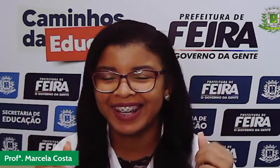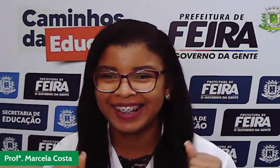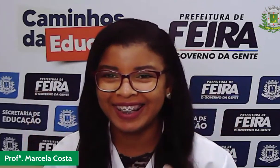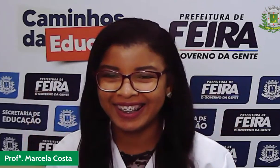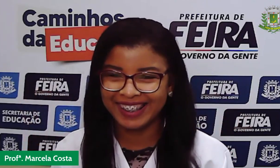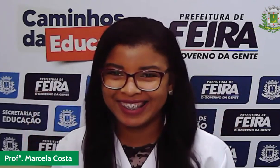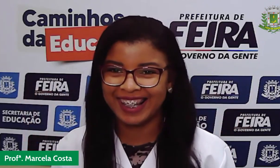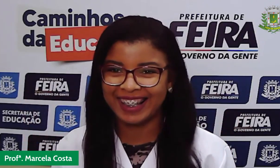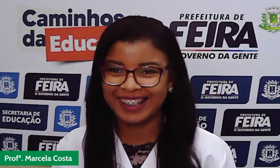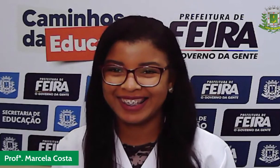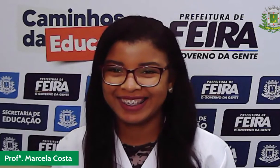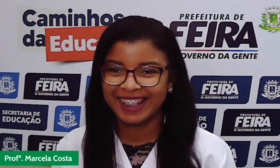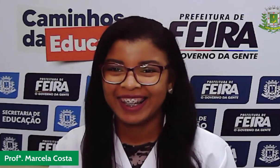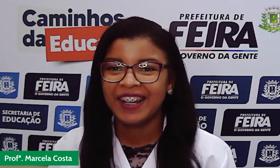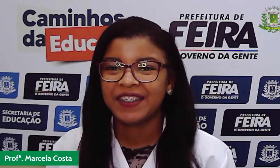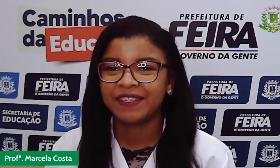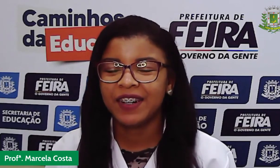Olá, crianças!